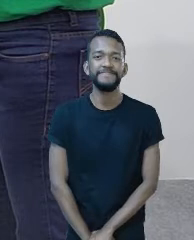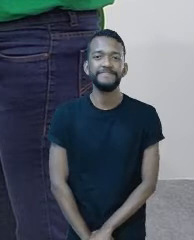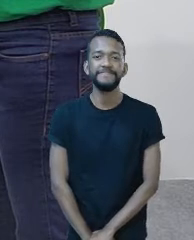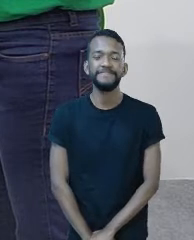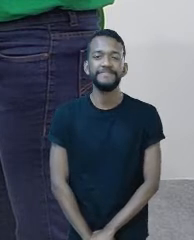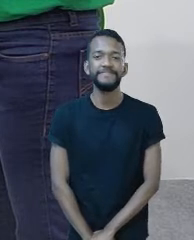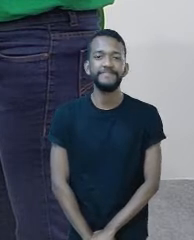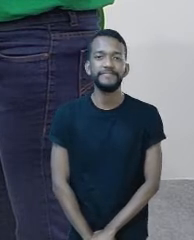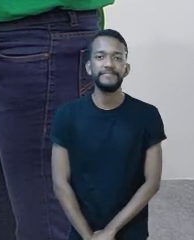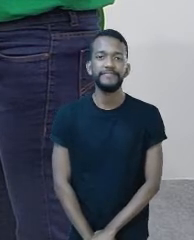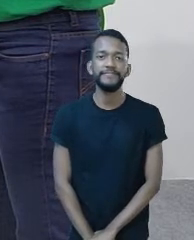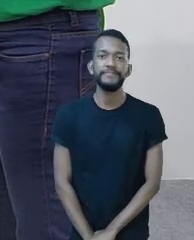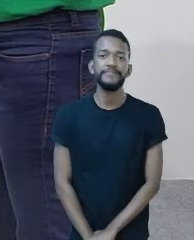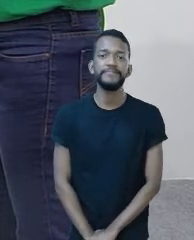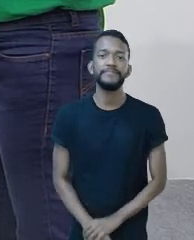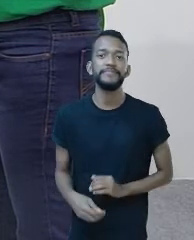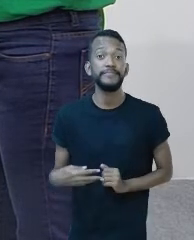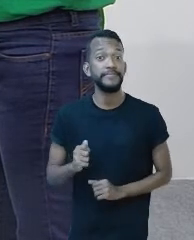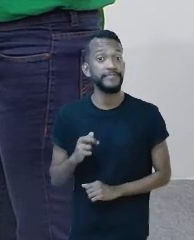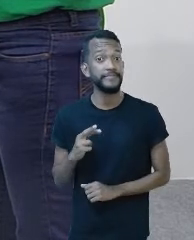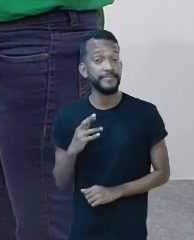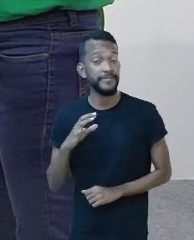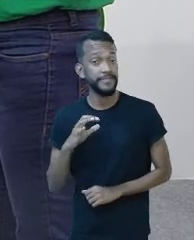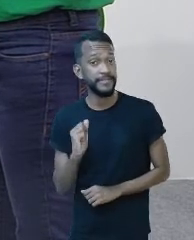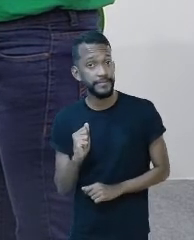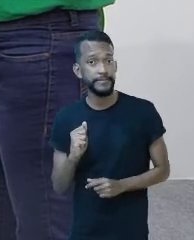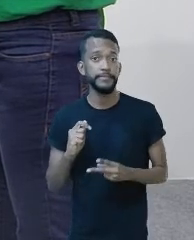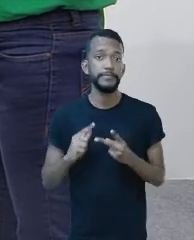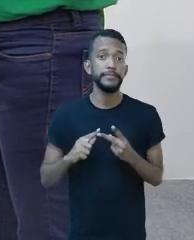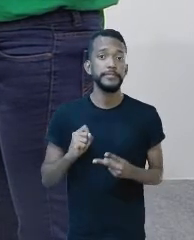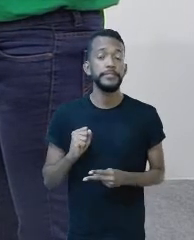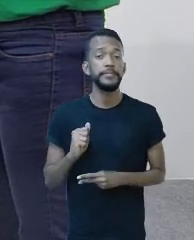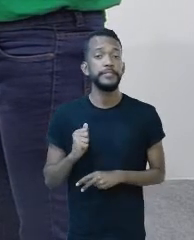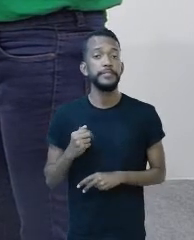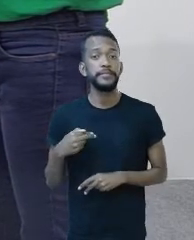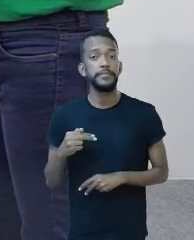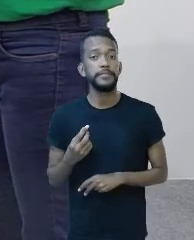E Sandra.